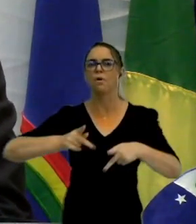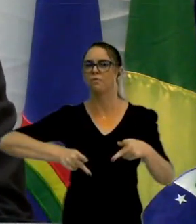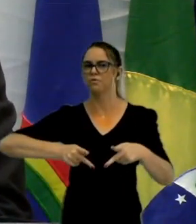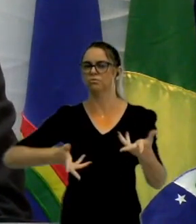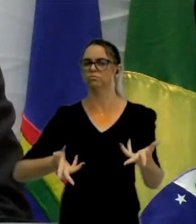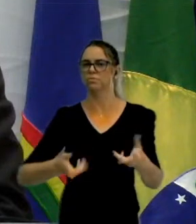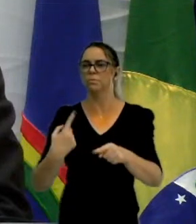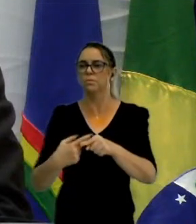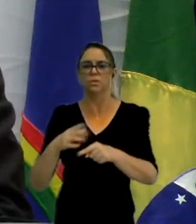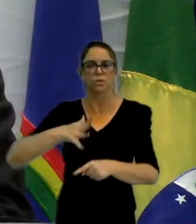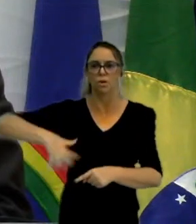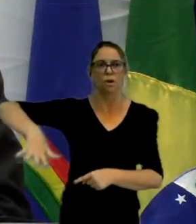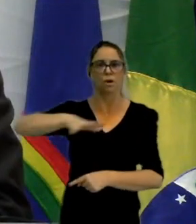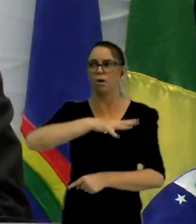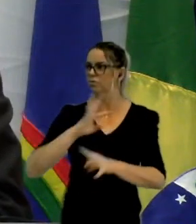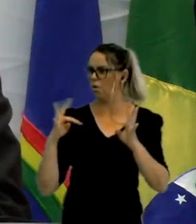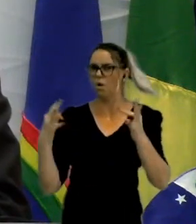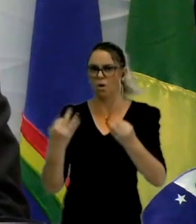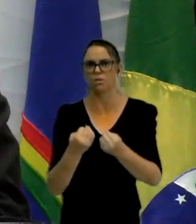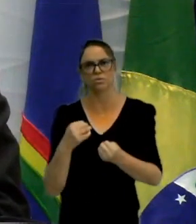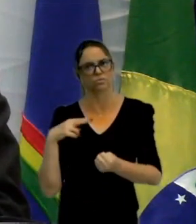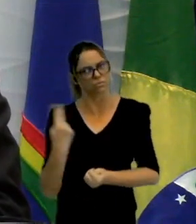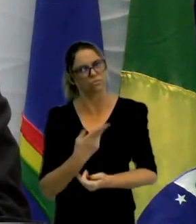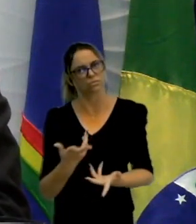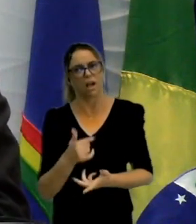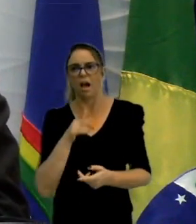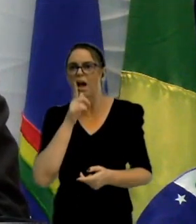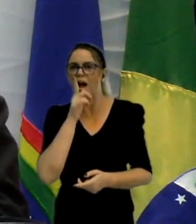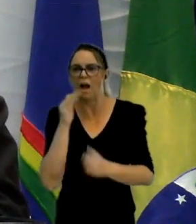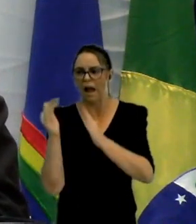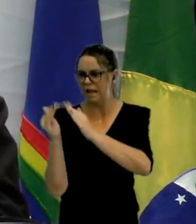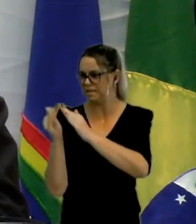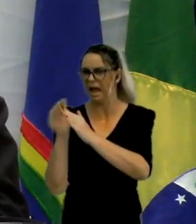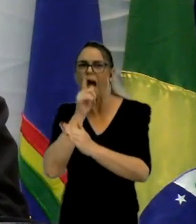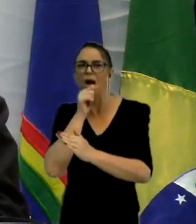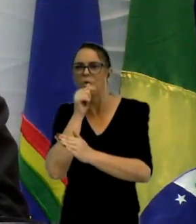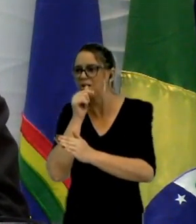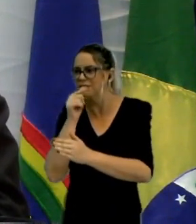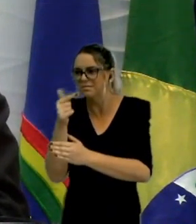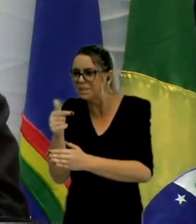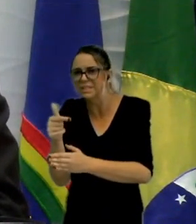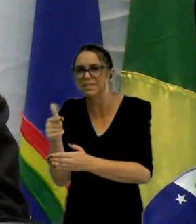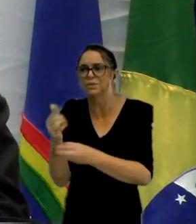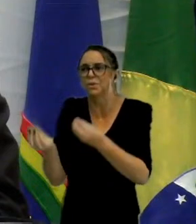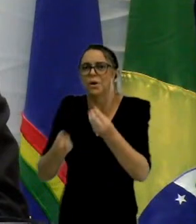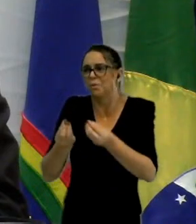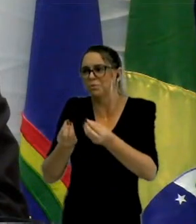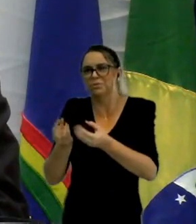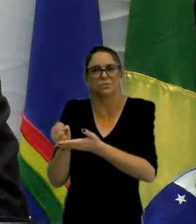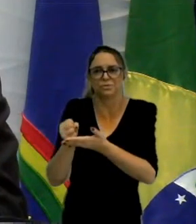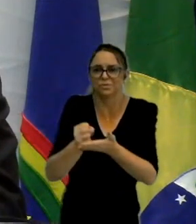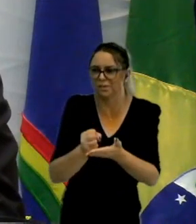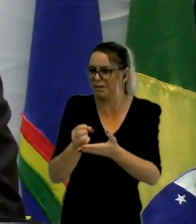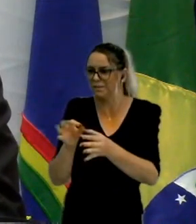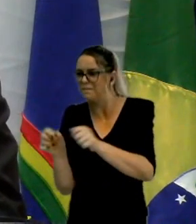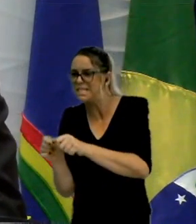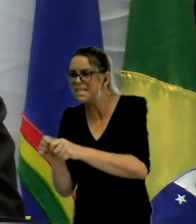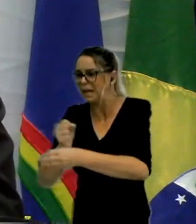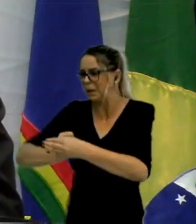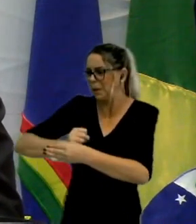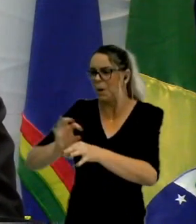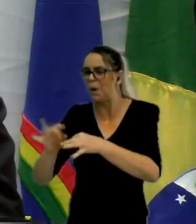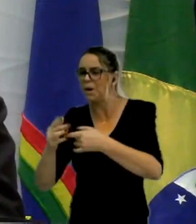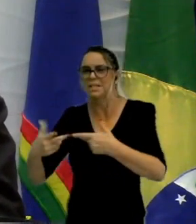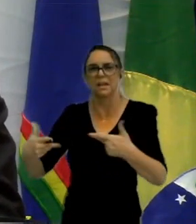pois todos nós sabemos que uma casa sem água não se consegue fazer nada. Então, a Compesa, nós estamos aqui clamando